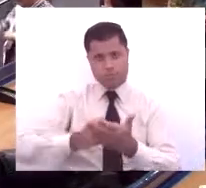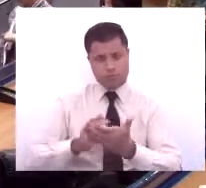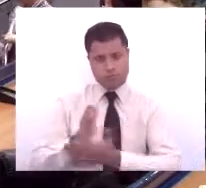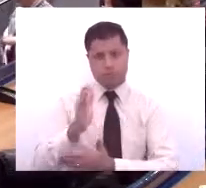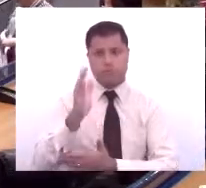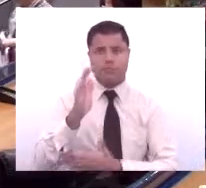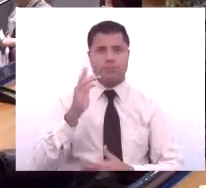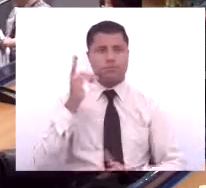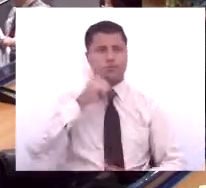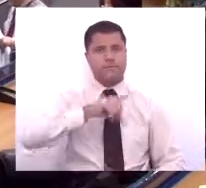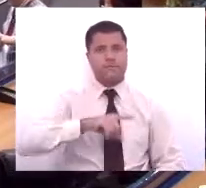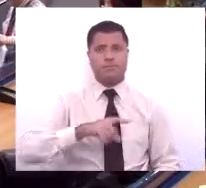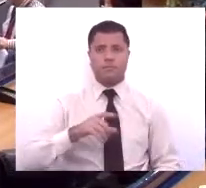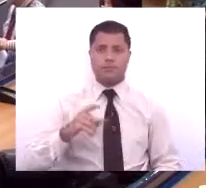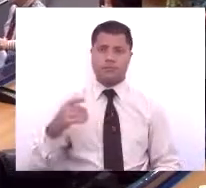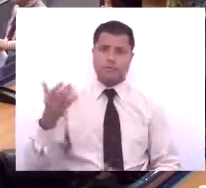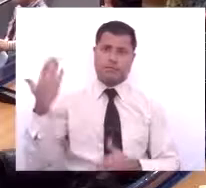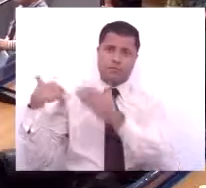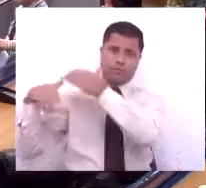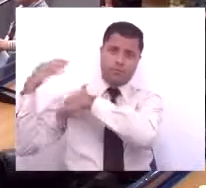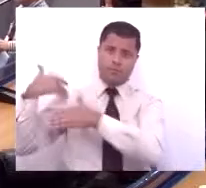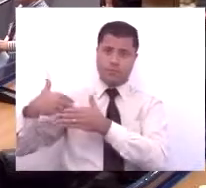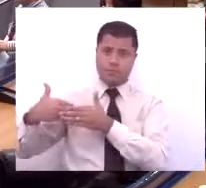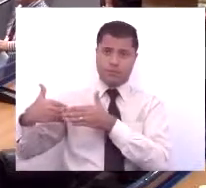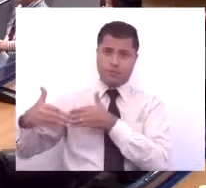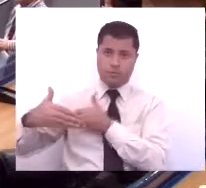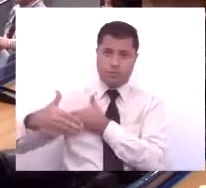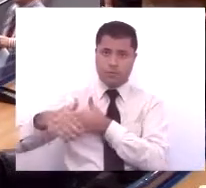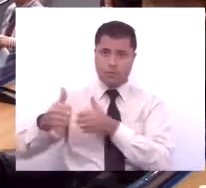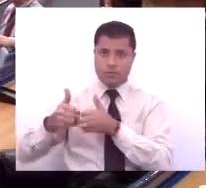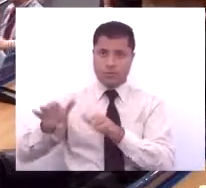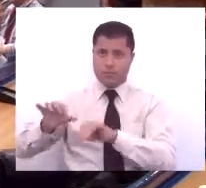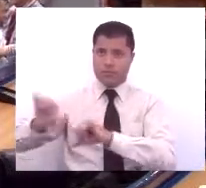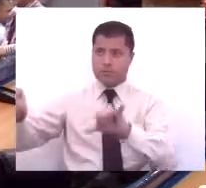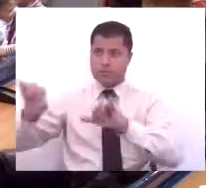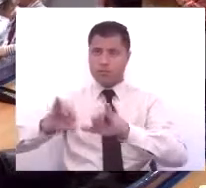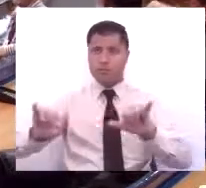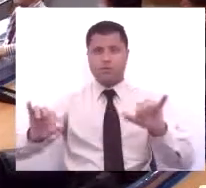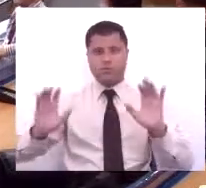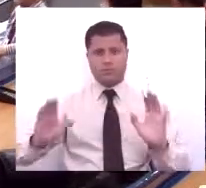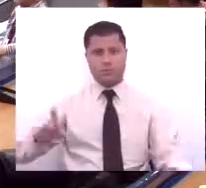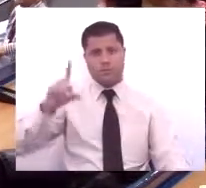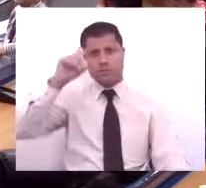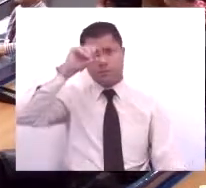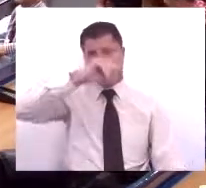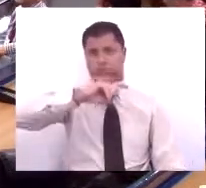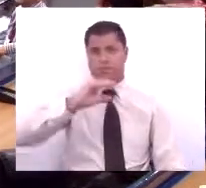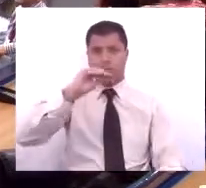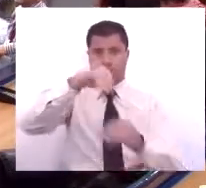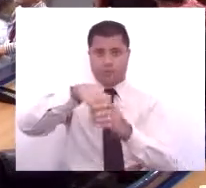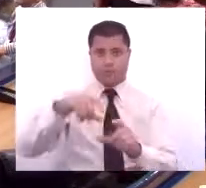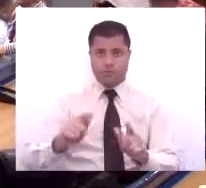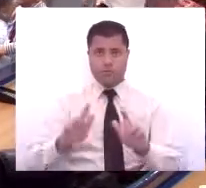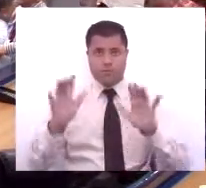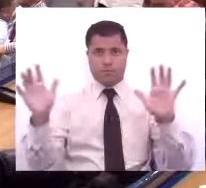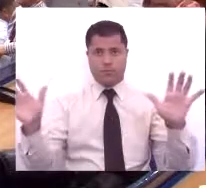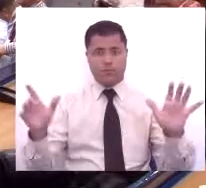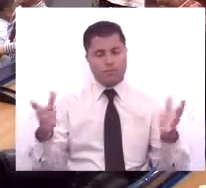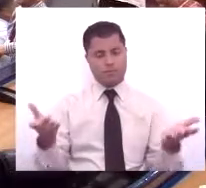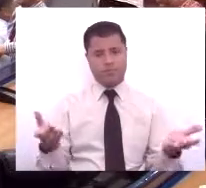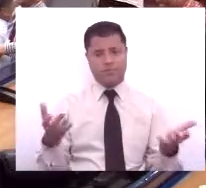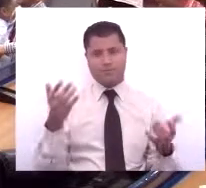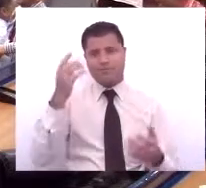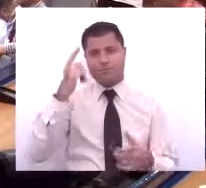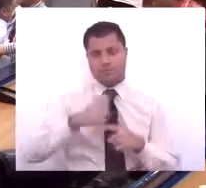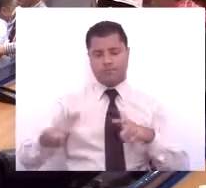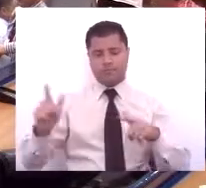campanha. Nós não temos um partido estruturado no município de Guarulhos. Temos uma bancada, isso é claro para todo